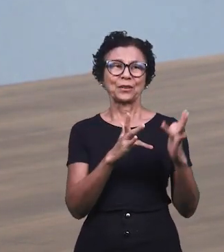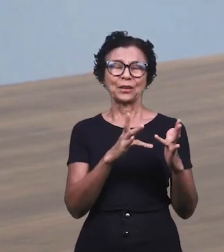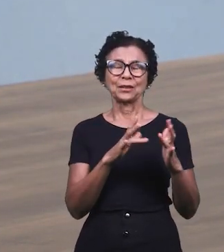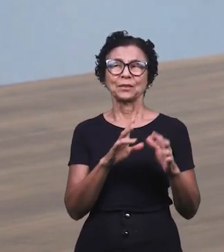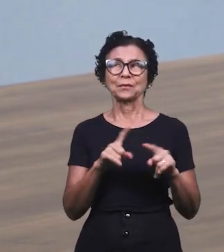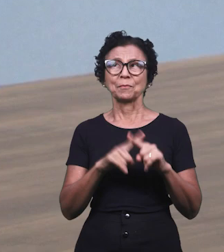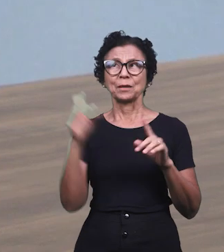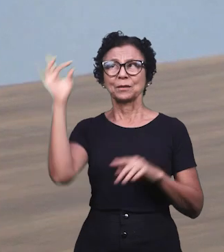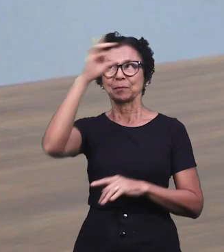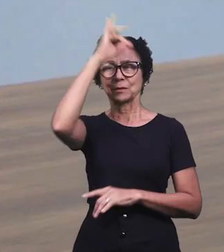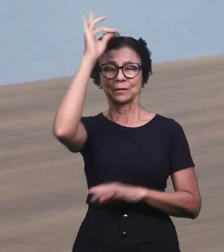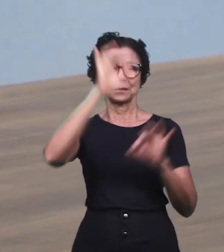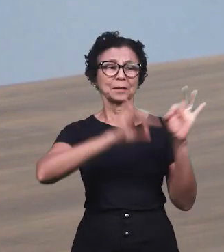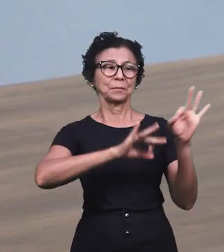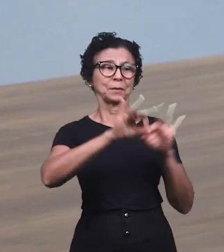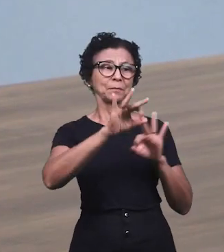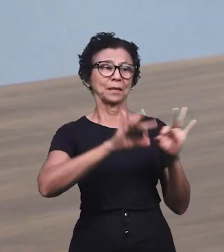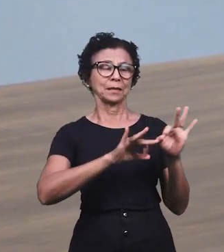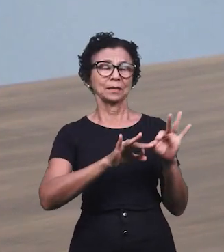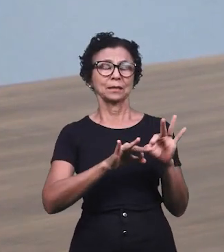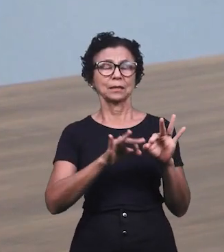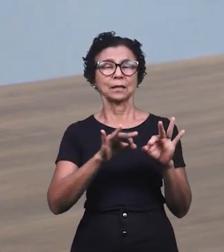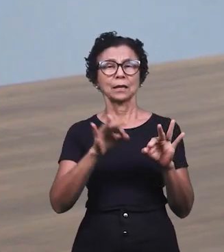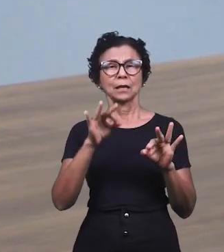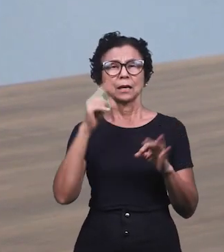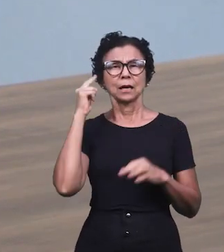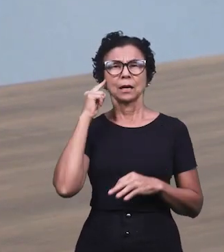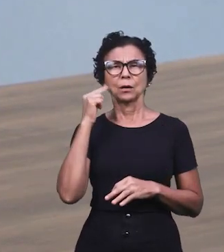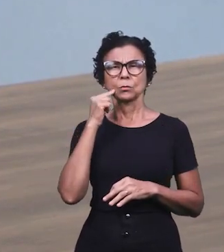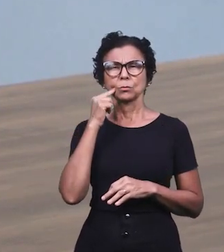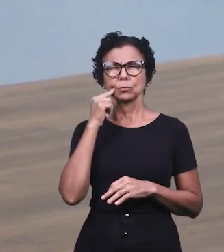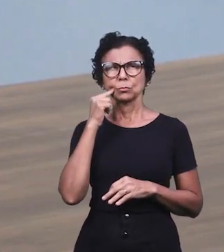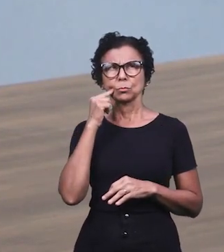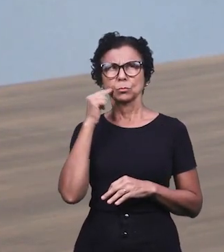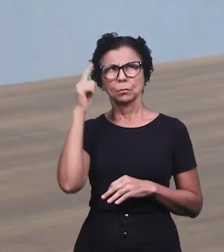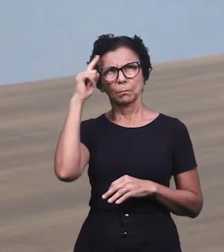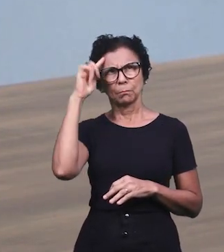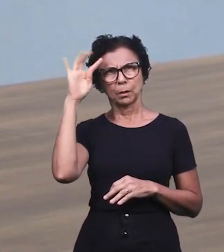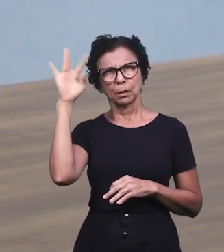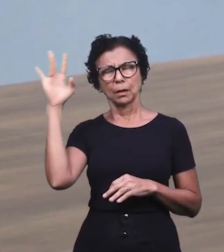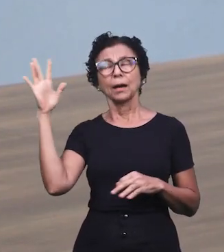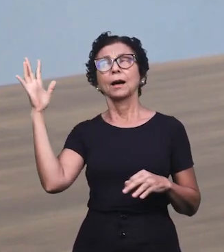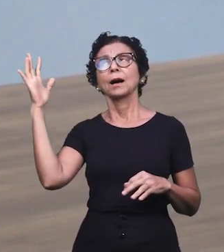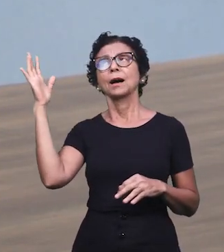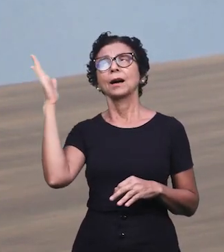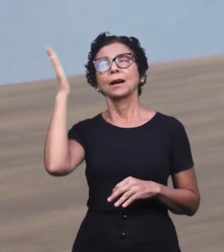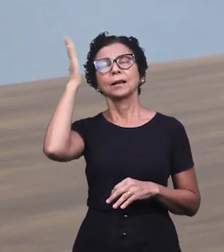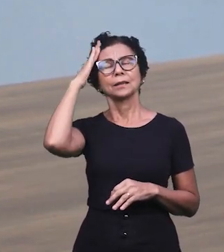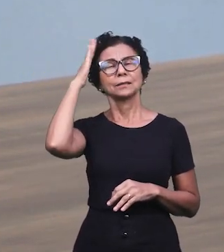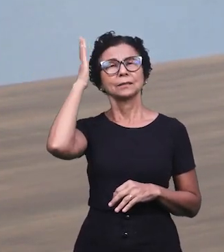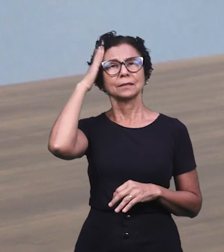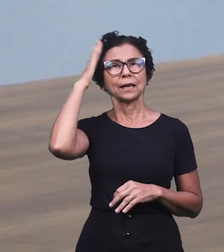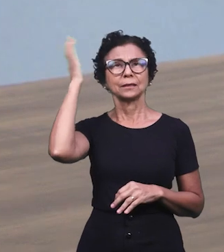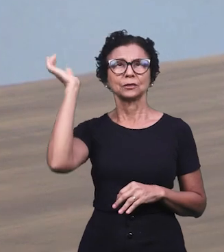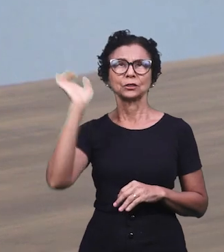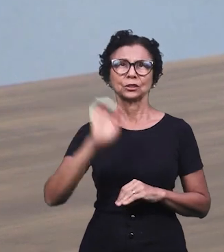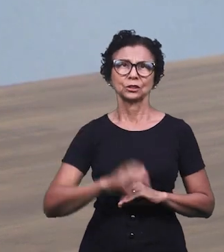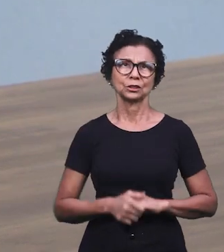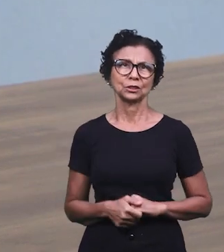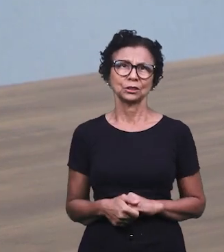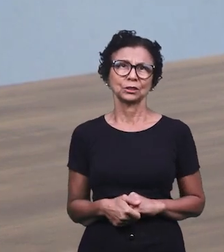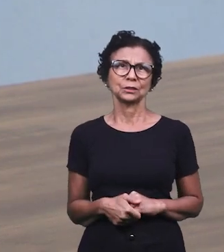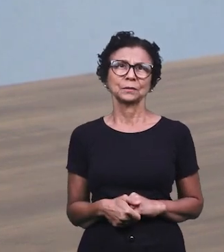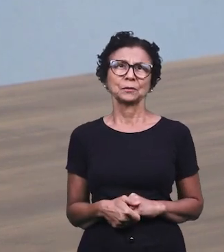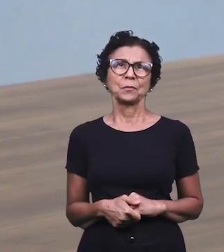mente, aí ele compreende. Por isso que a gente tem que seguir. Intérprete não fala, eu falo assim, ó, quando eu vejo intérprete falando, ó,